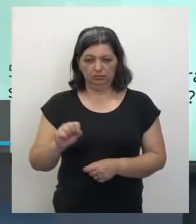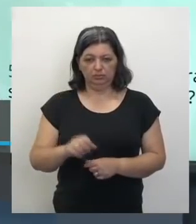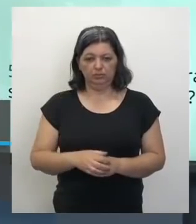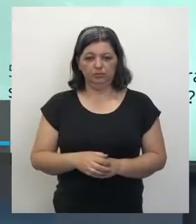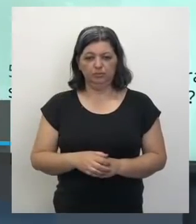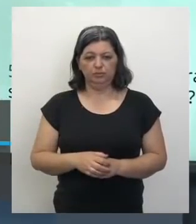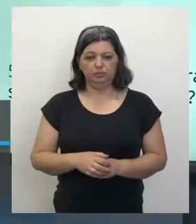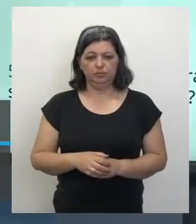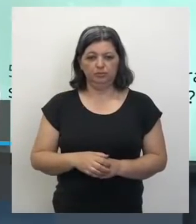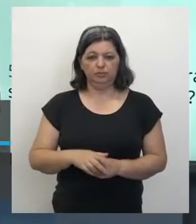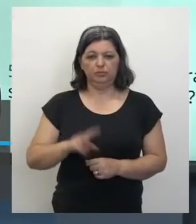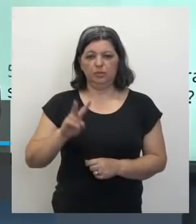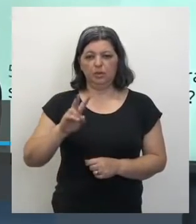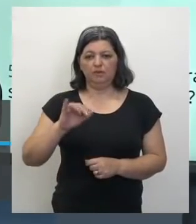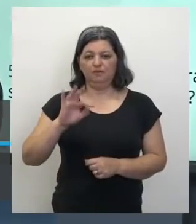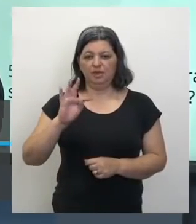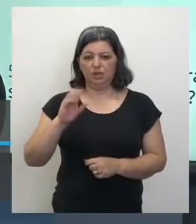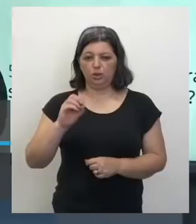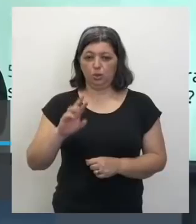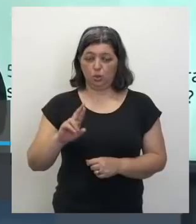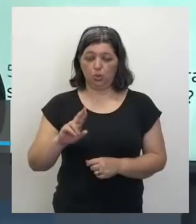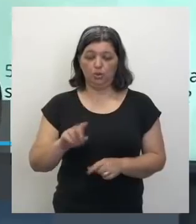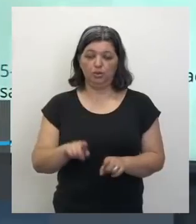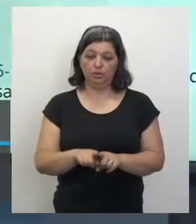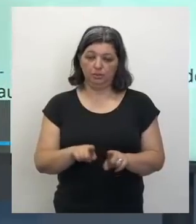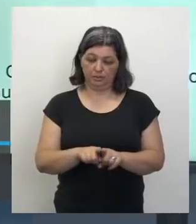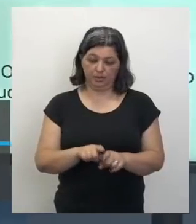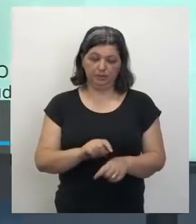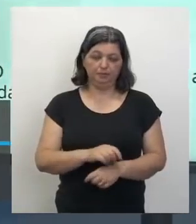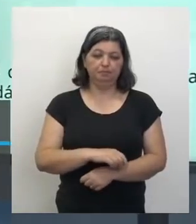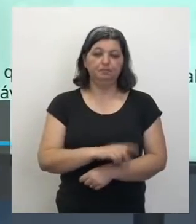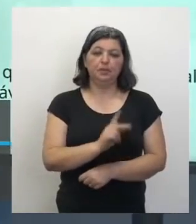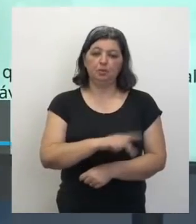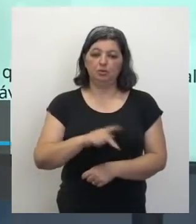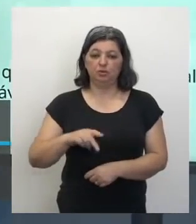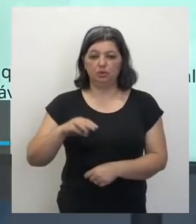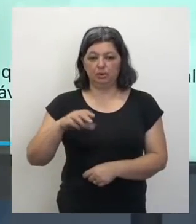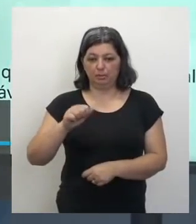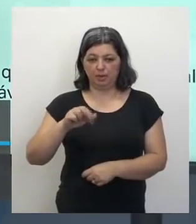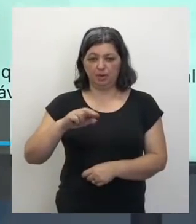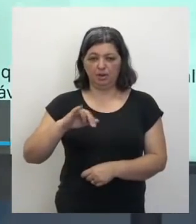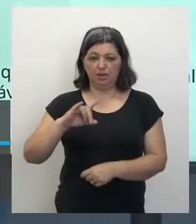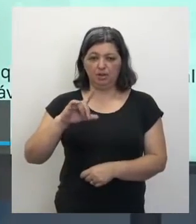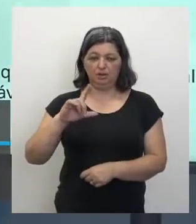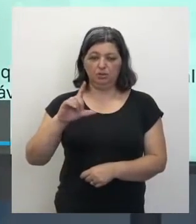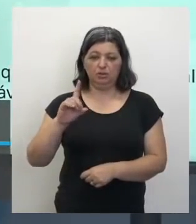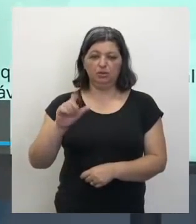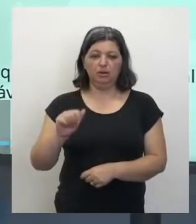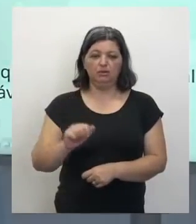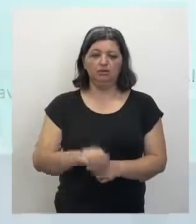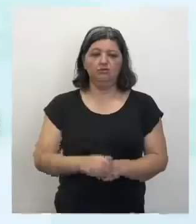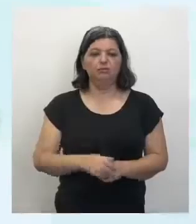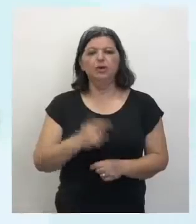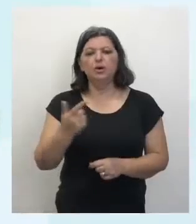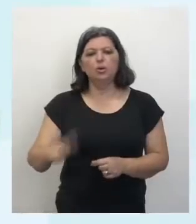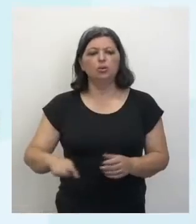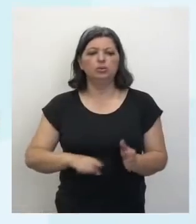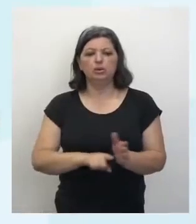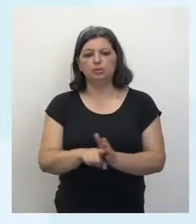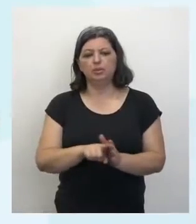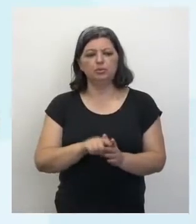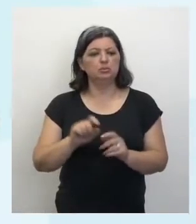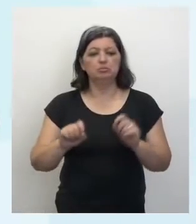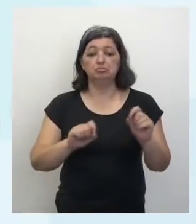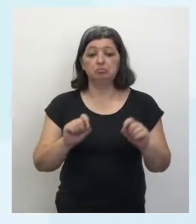O Vitor Rafael, da Pro Marilda também. E a outra pergunta, quando foi